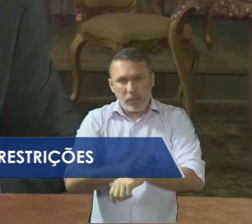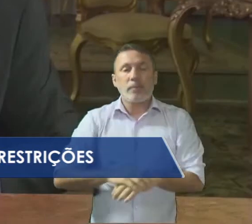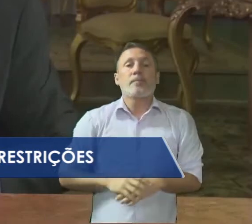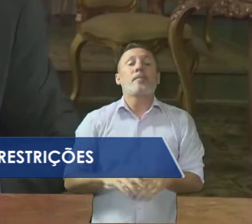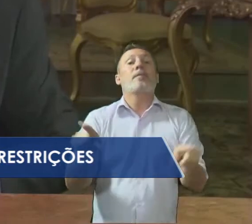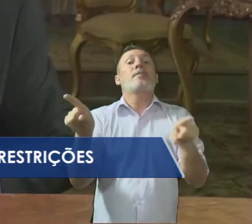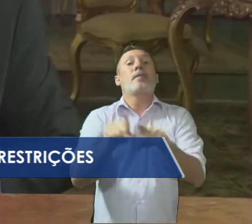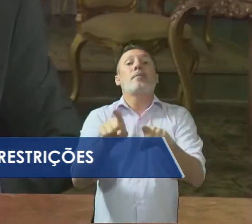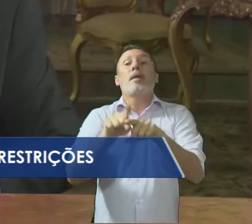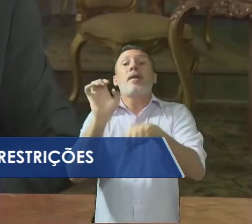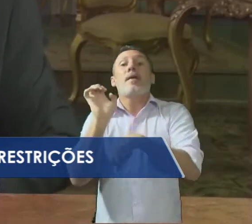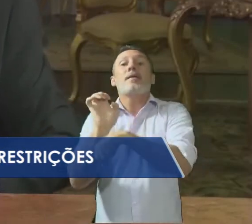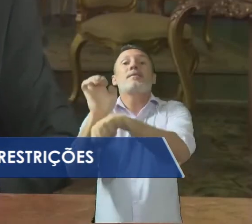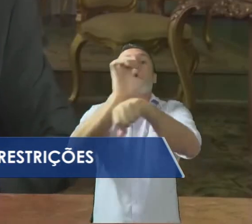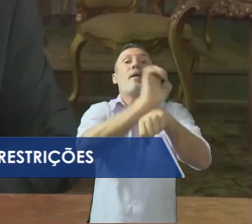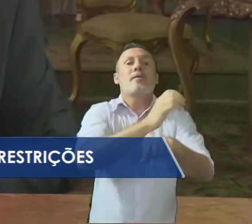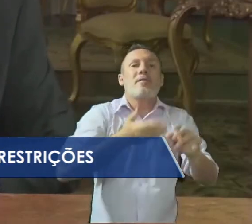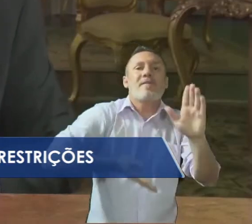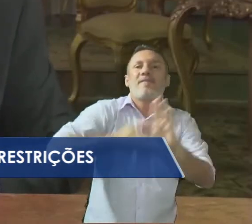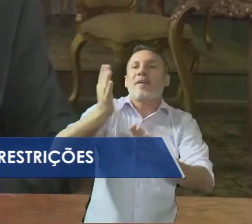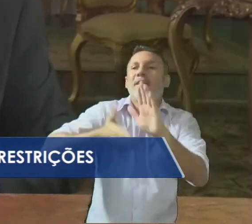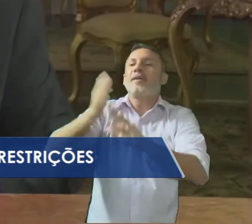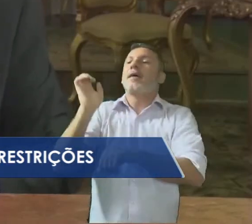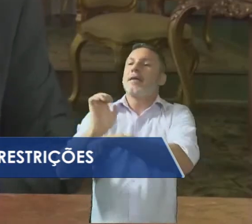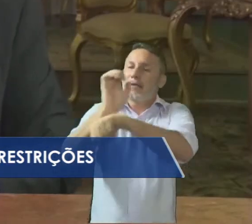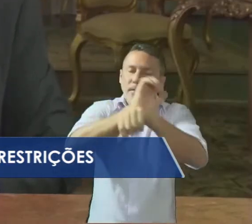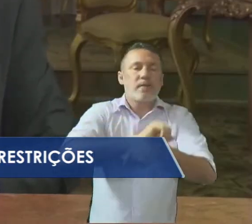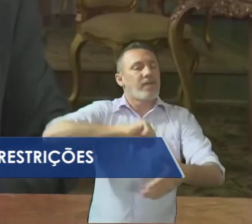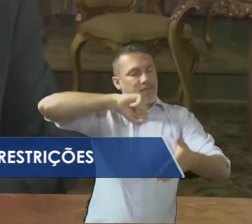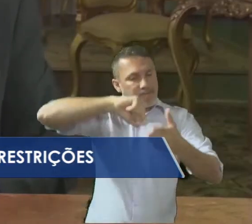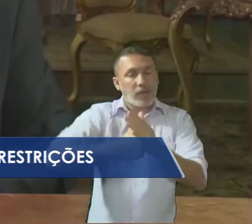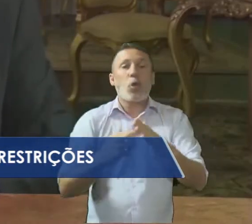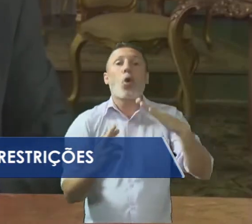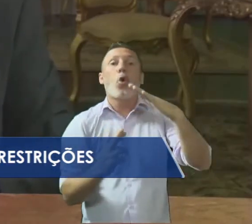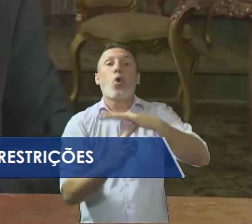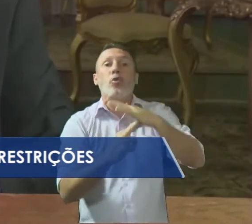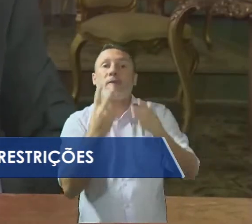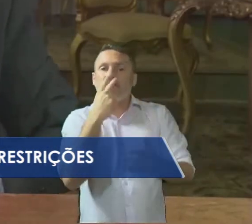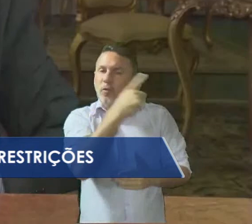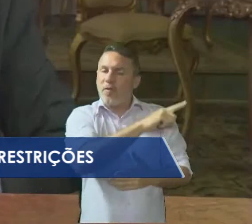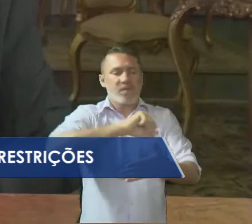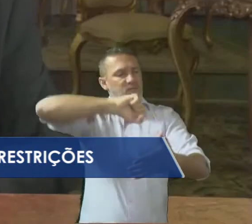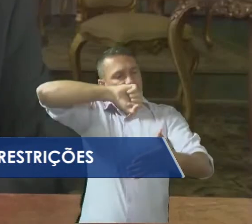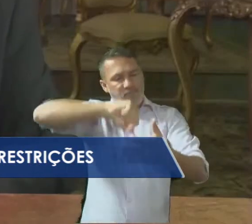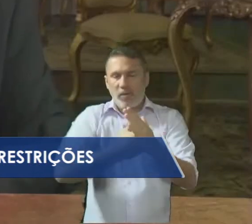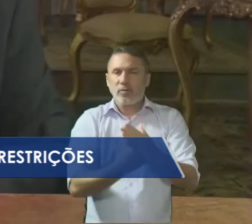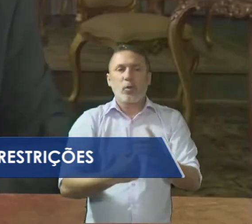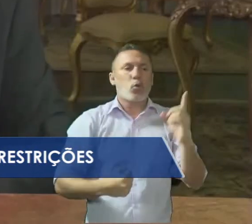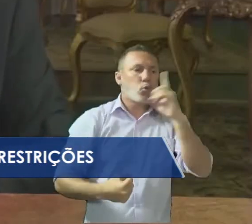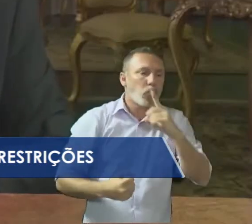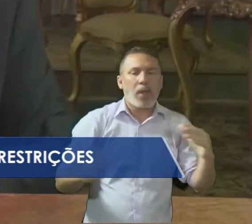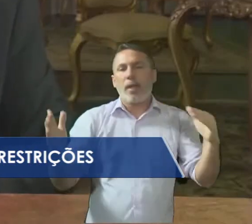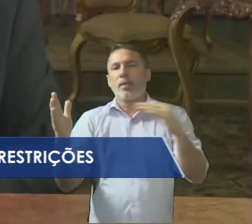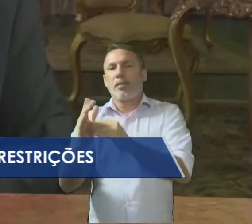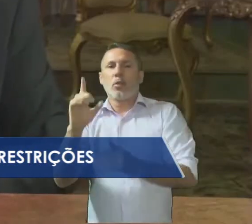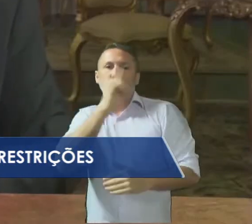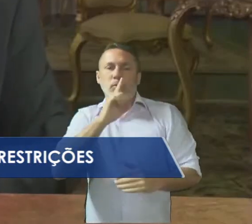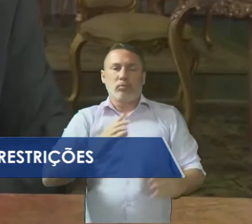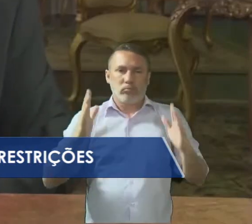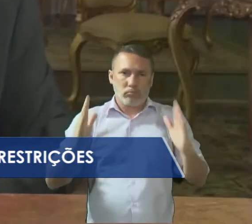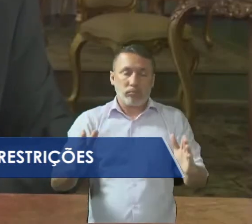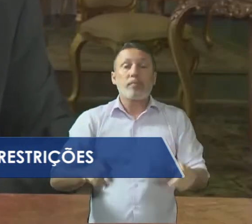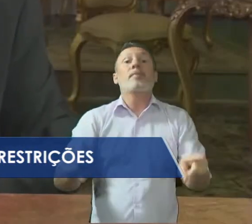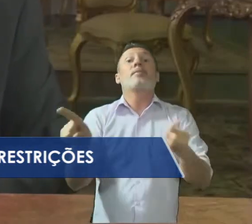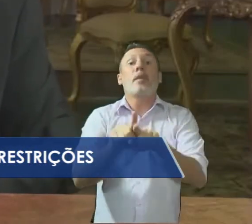interestadual também de domingo a domingo à e fechadas estão suspendendo né o